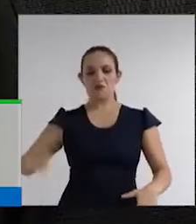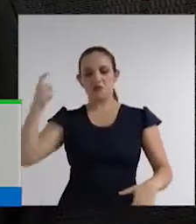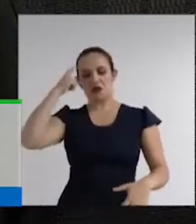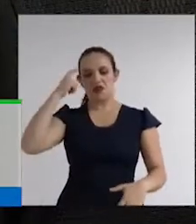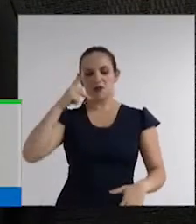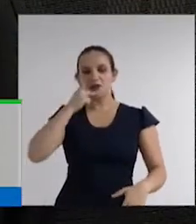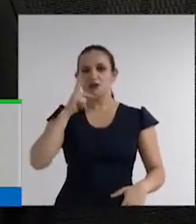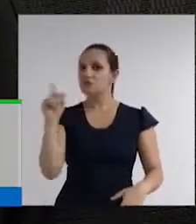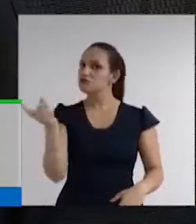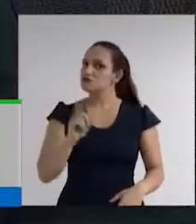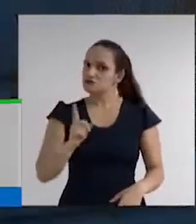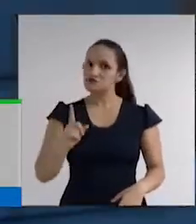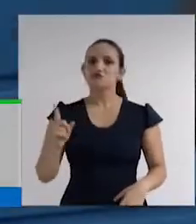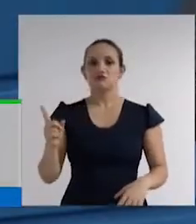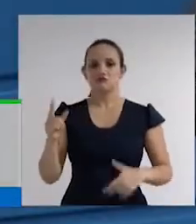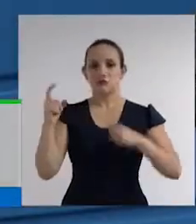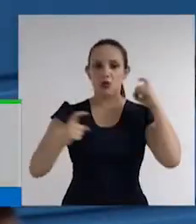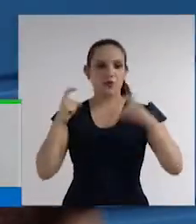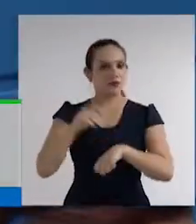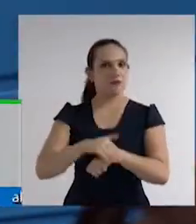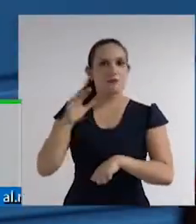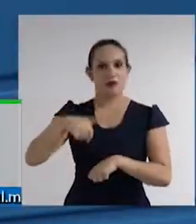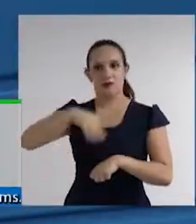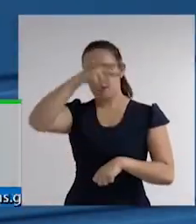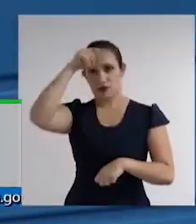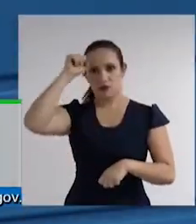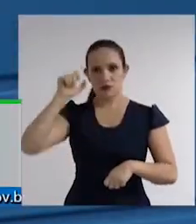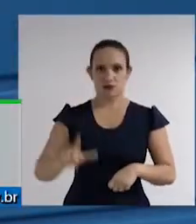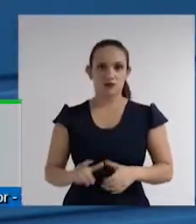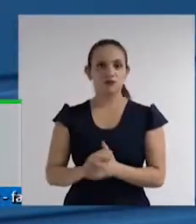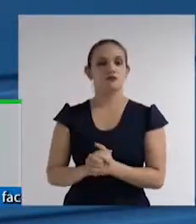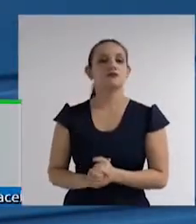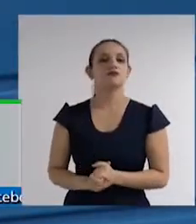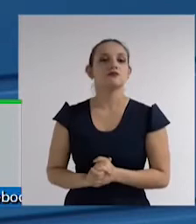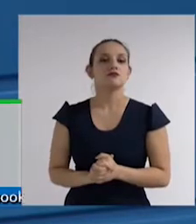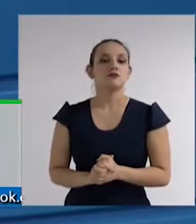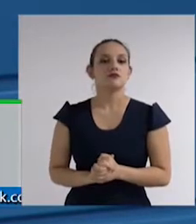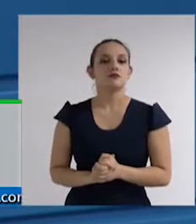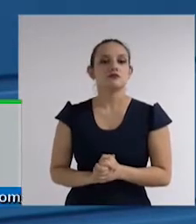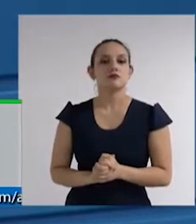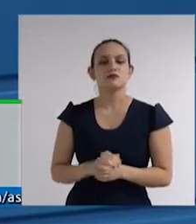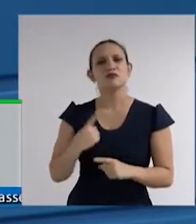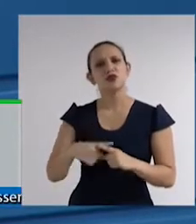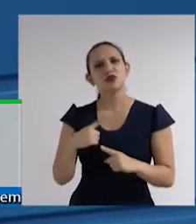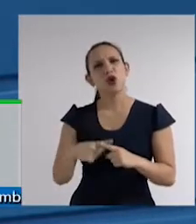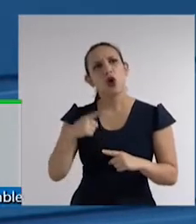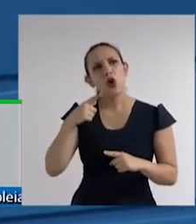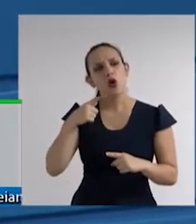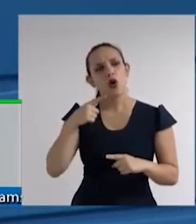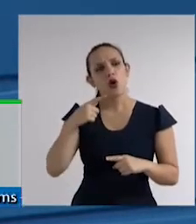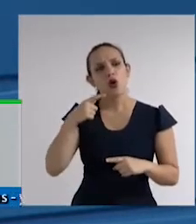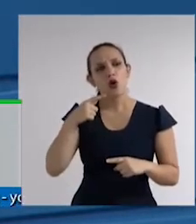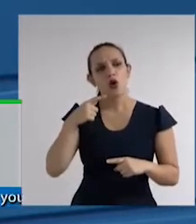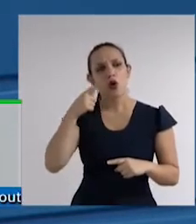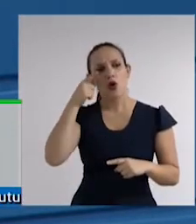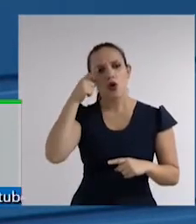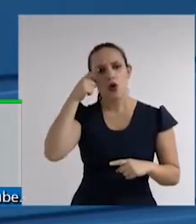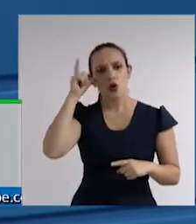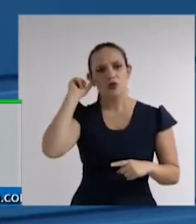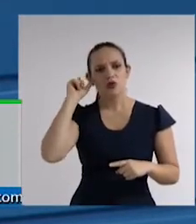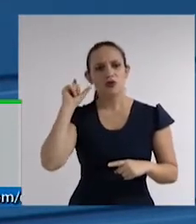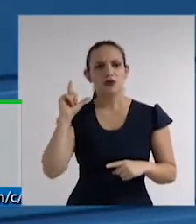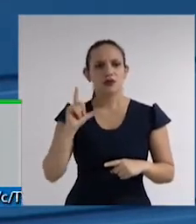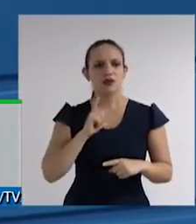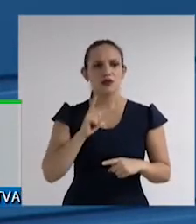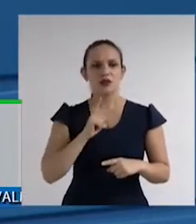Estado do Mato Grosso do Sul, que há 10 dias, e ontem foi dito lá, que só ontem teve 2 faturamentos no Estado,